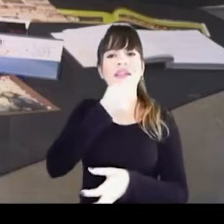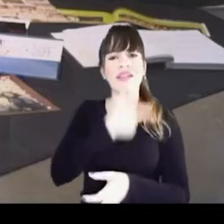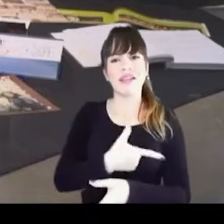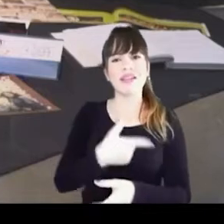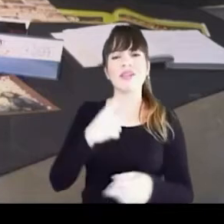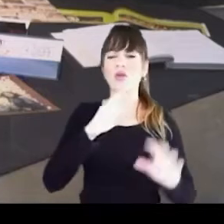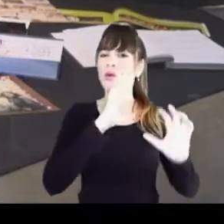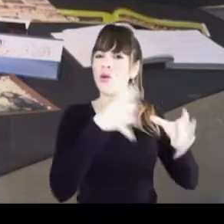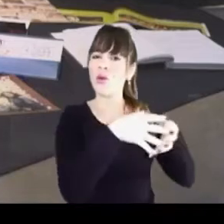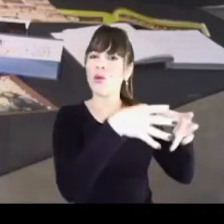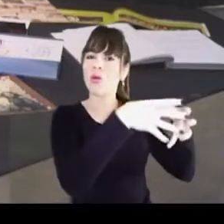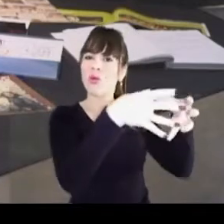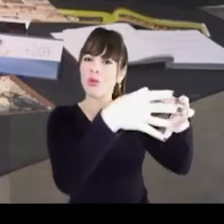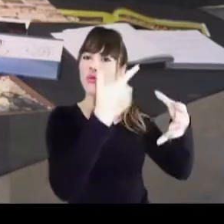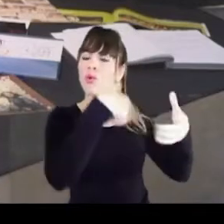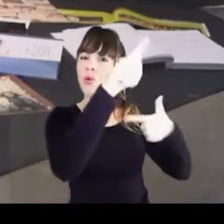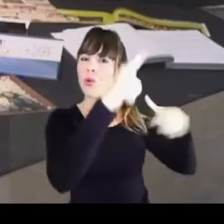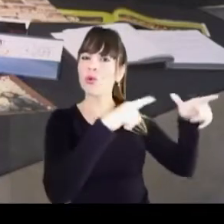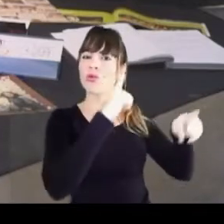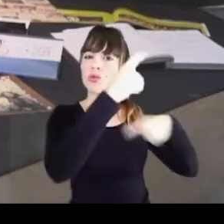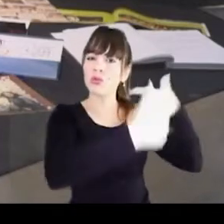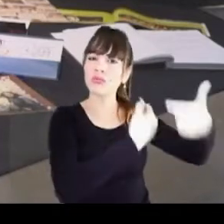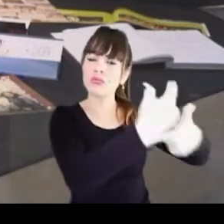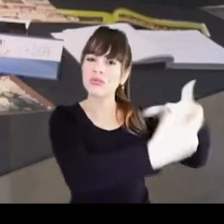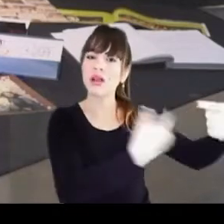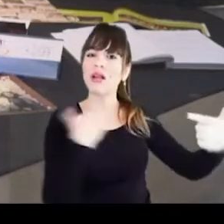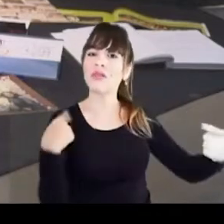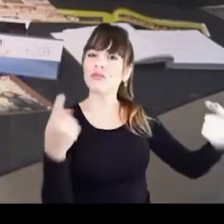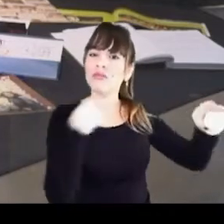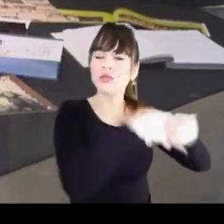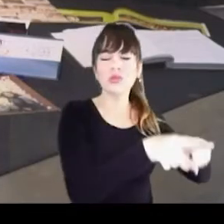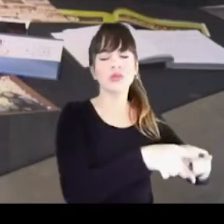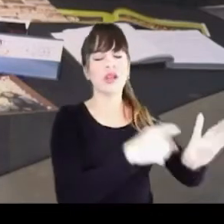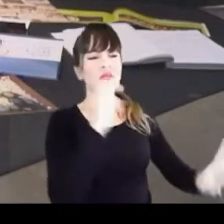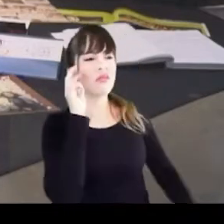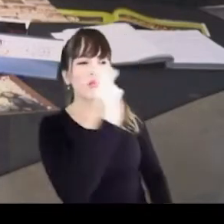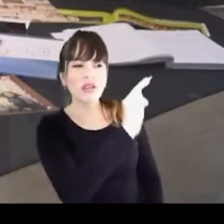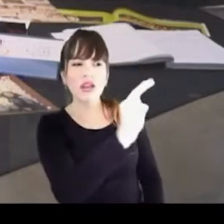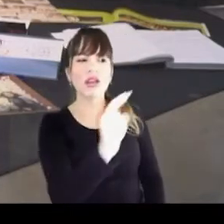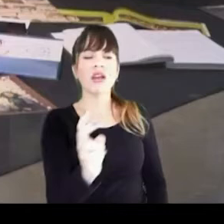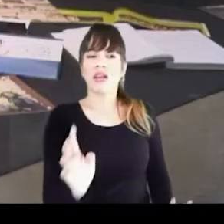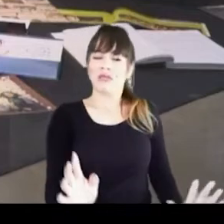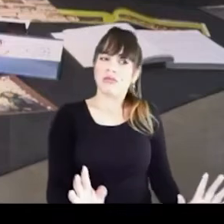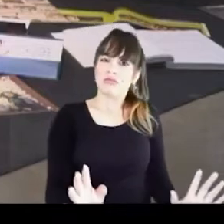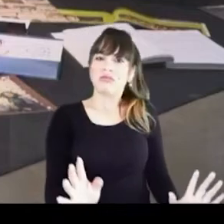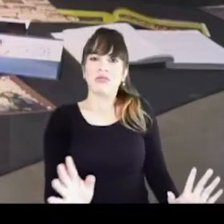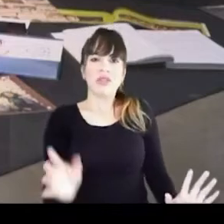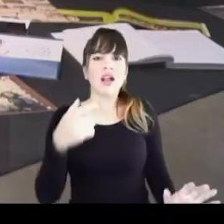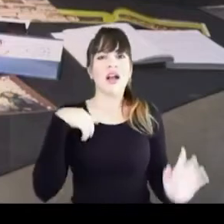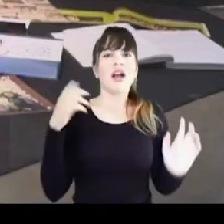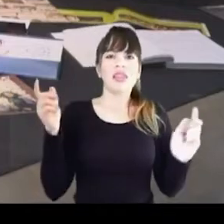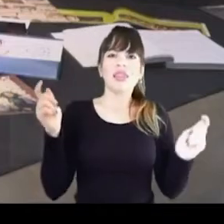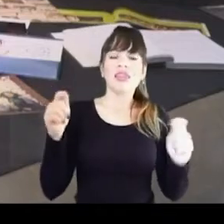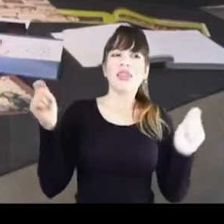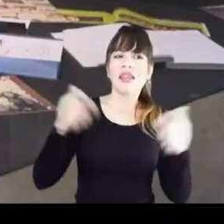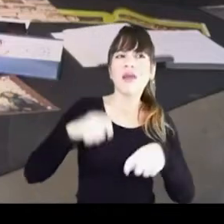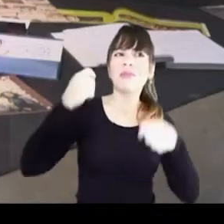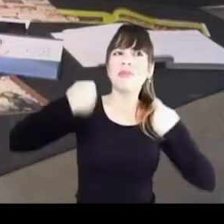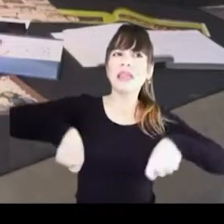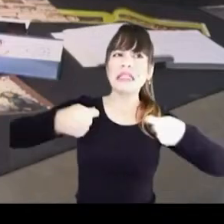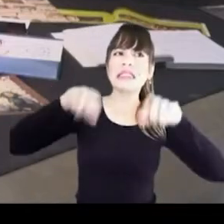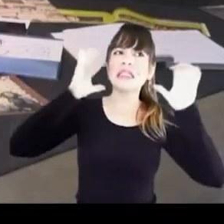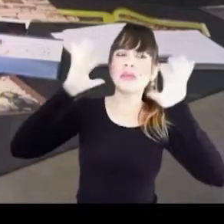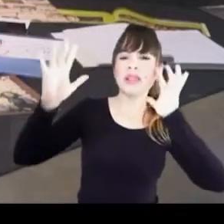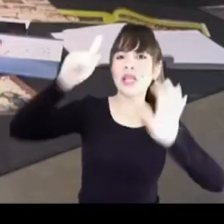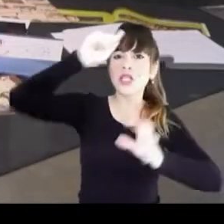porque outros grupos que também a gente vai trabalhando, a gente vê muito a questão do... Não, gente, vamos ter que